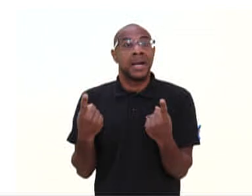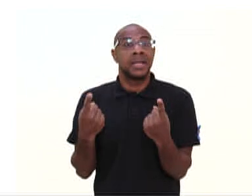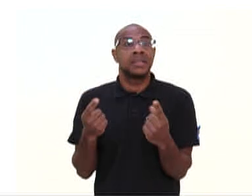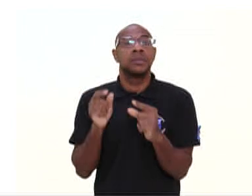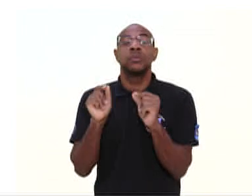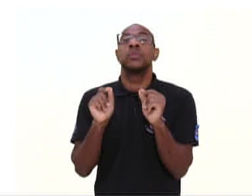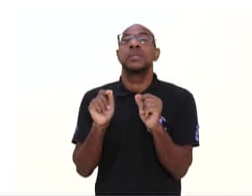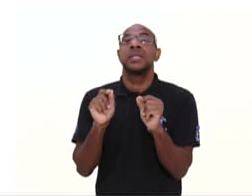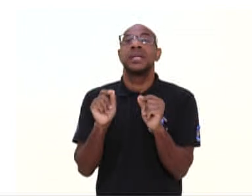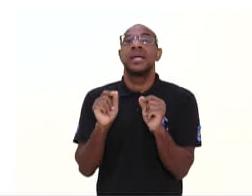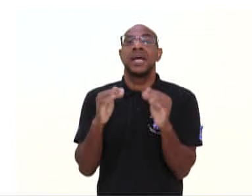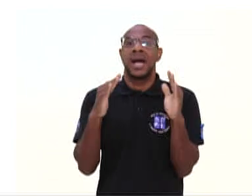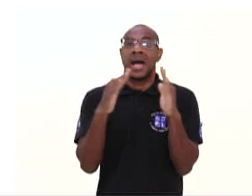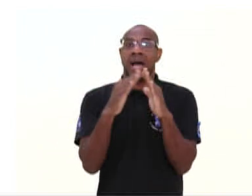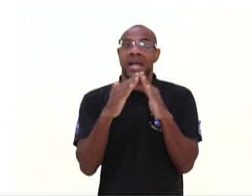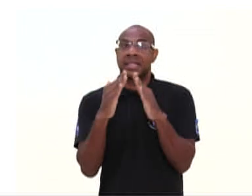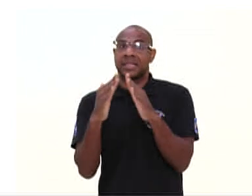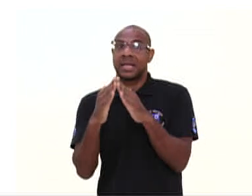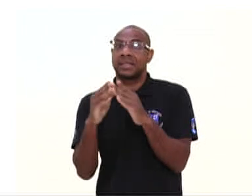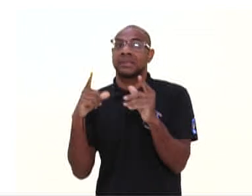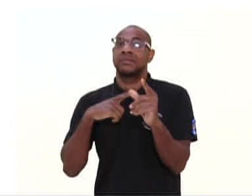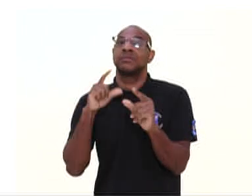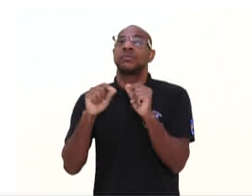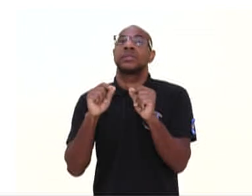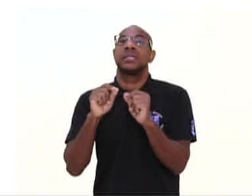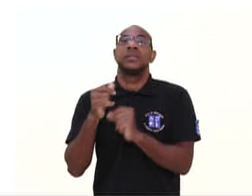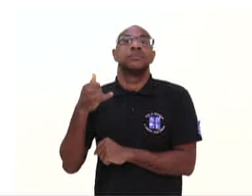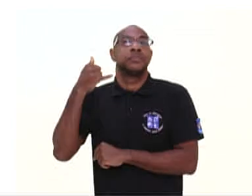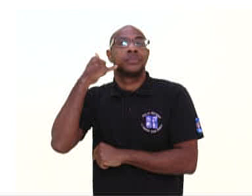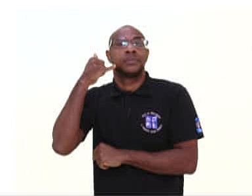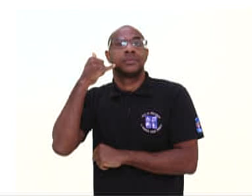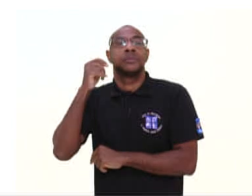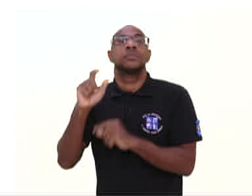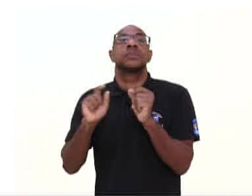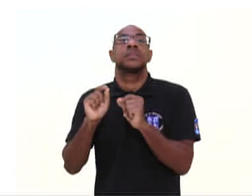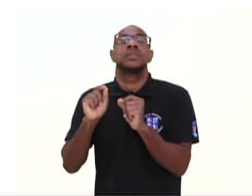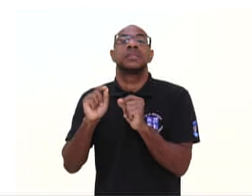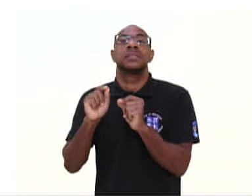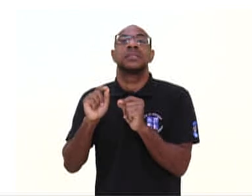das residências em que havia aparelho celular alcançou